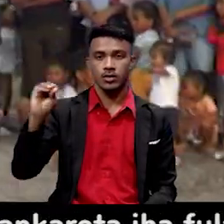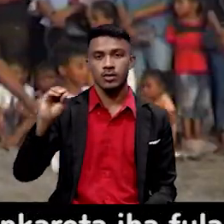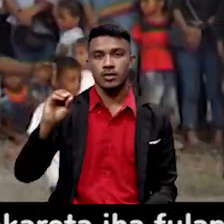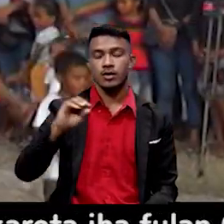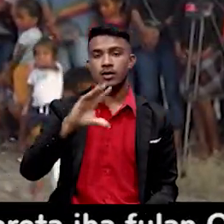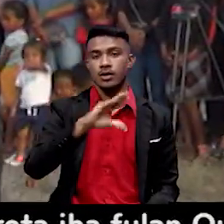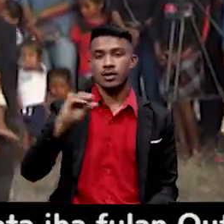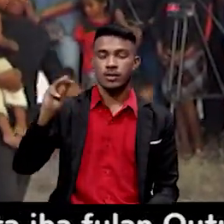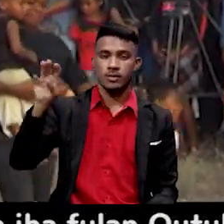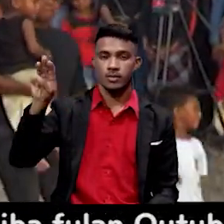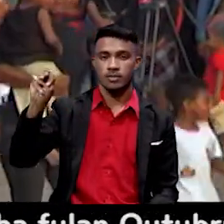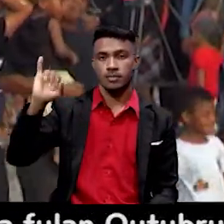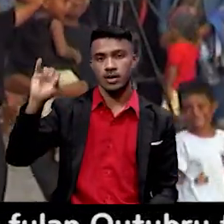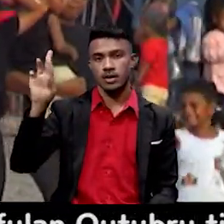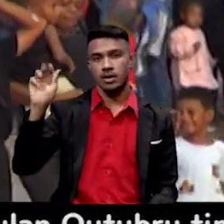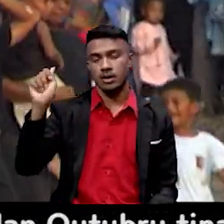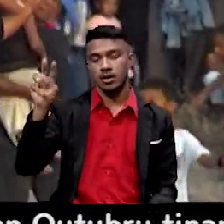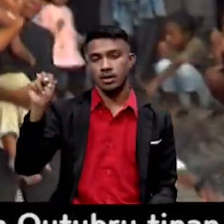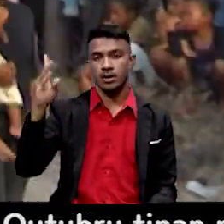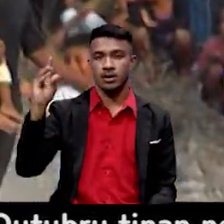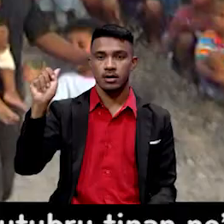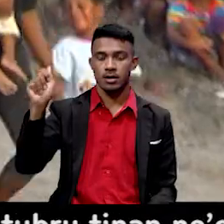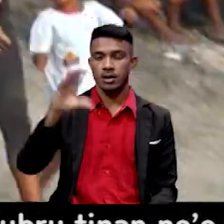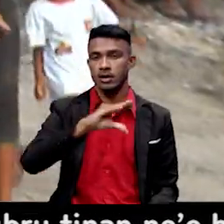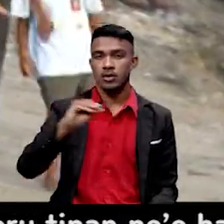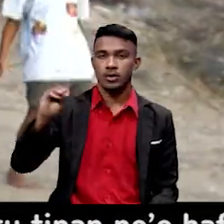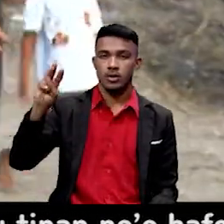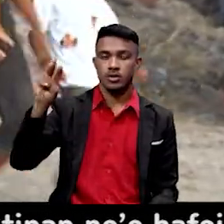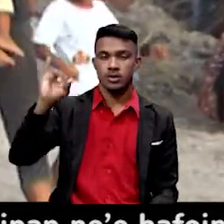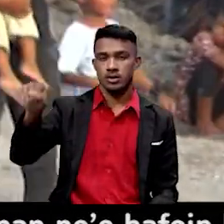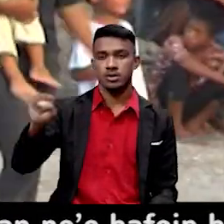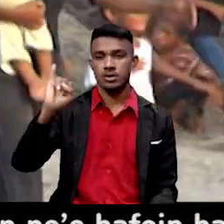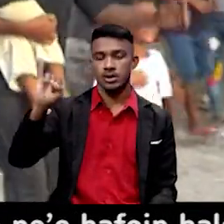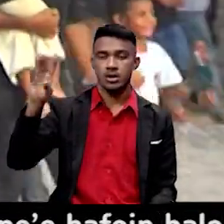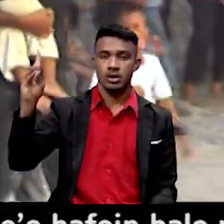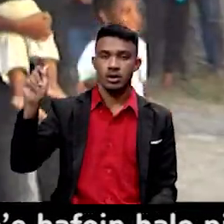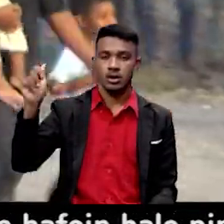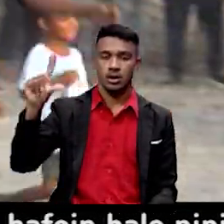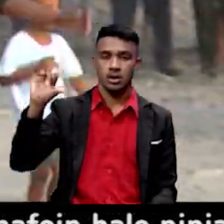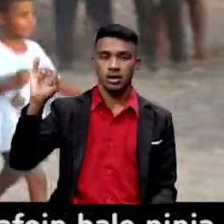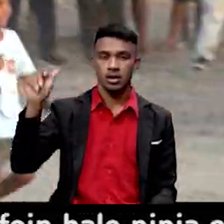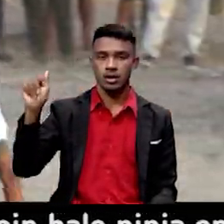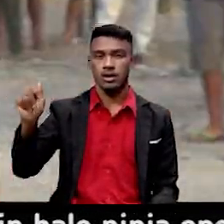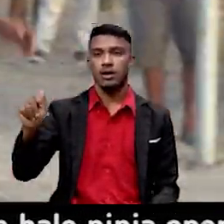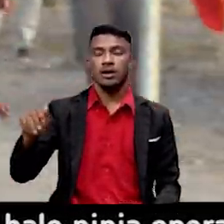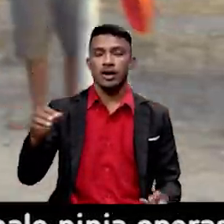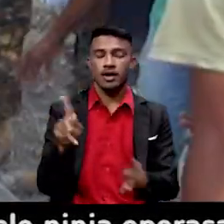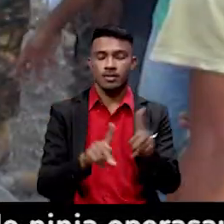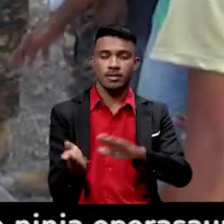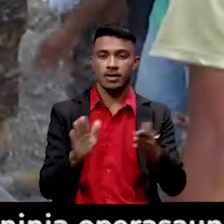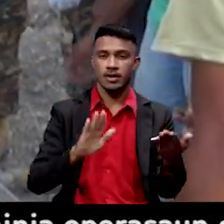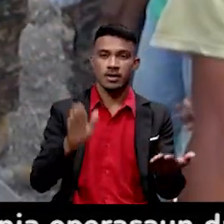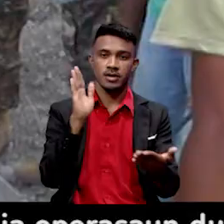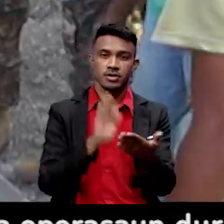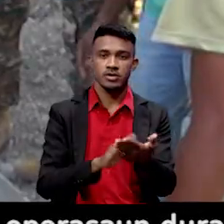Miranda Alessandre dos Santos, Sidalia Pereira dos Santos. Saudoso Hahunia Estudo Formal e a Escola Alunos Farol,